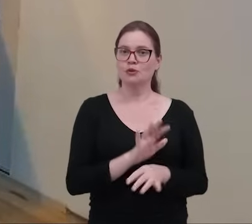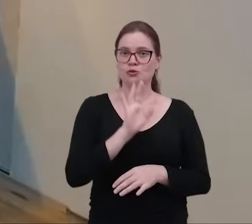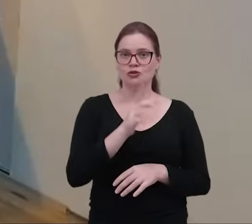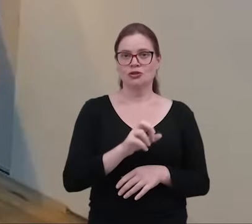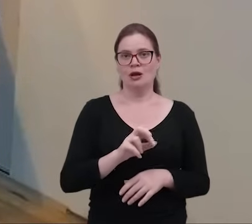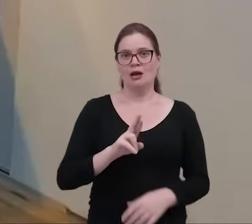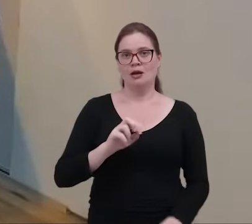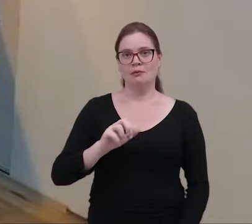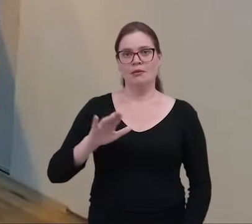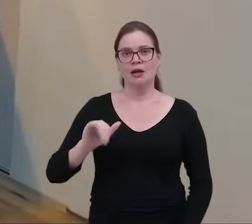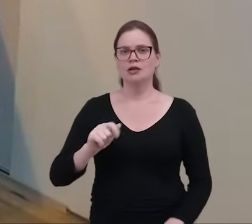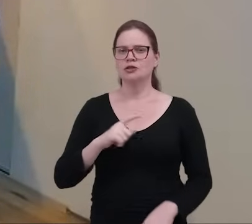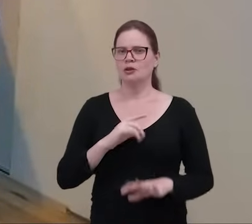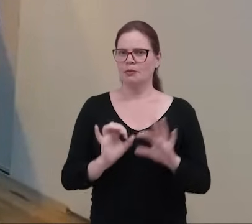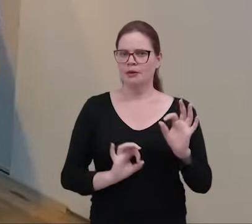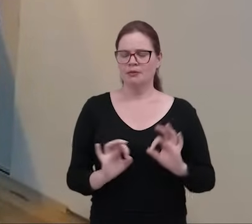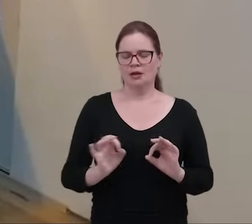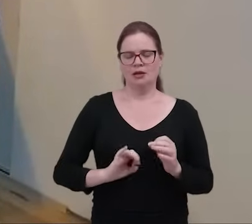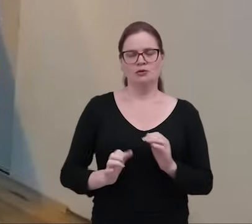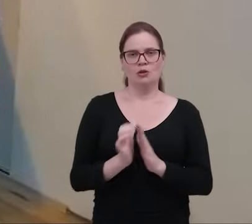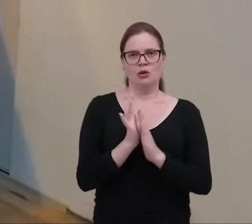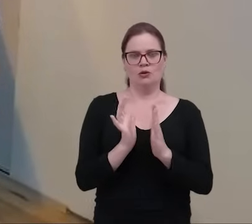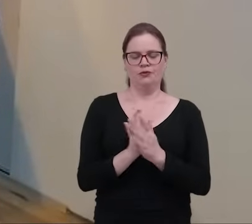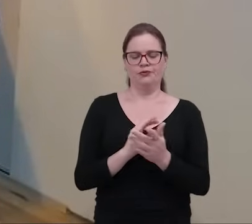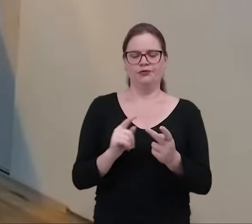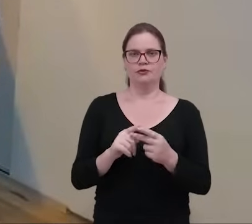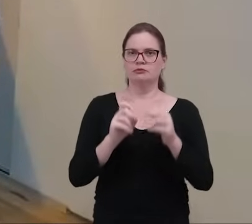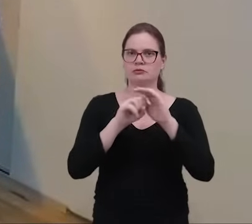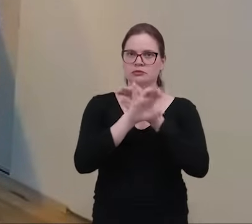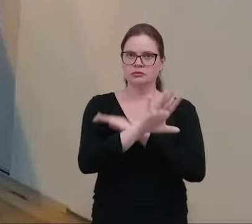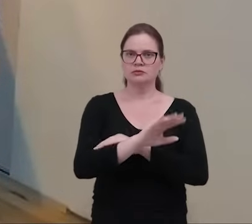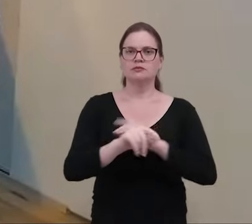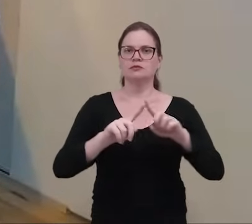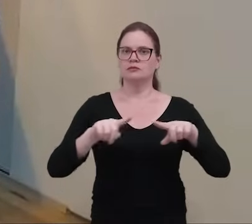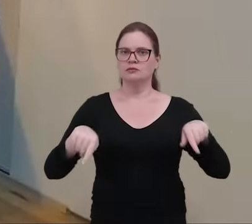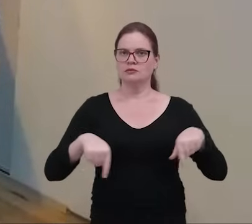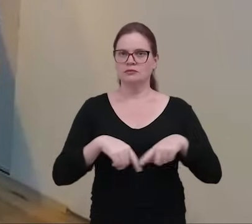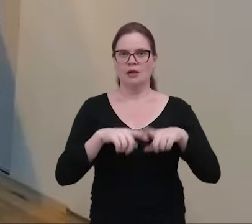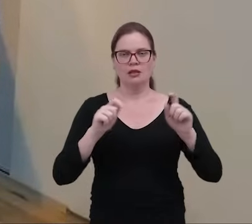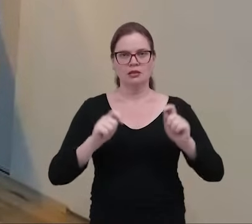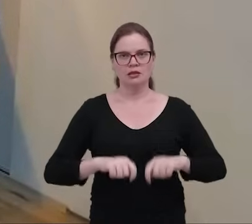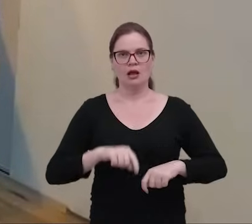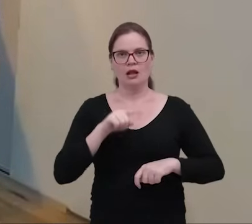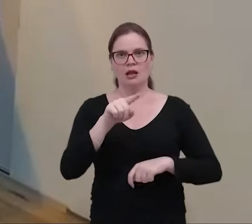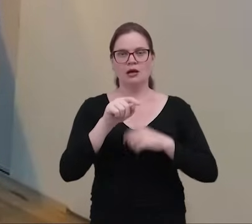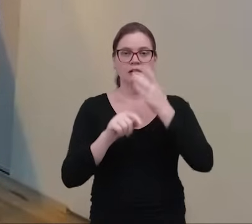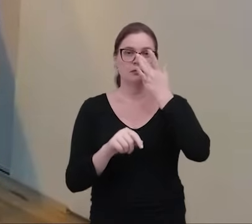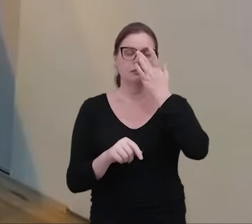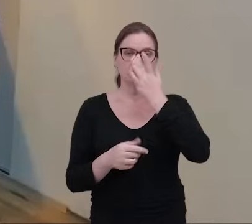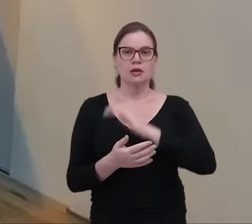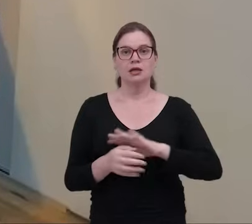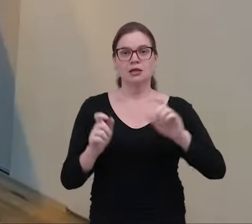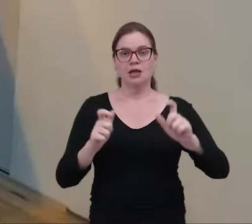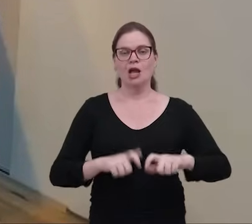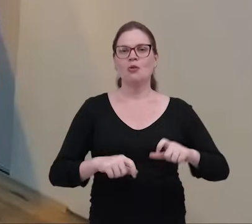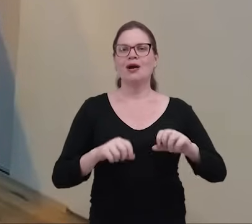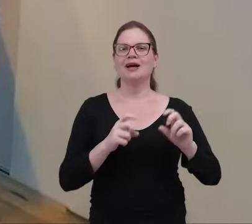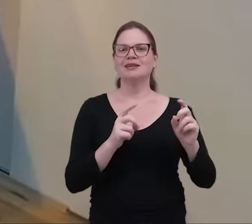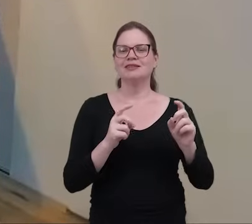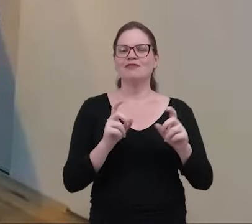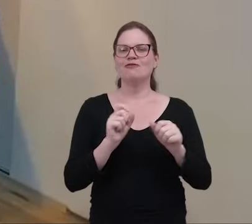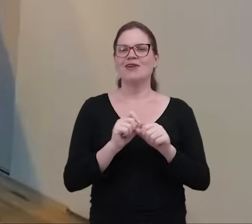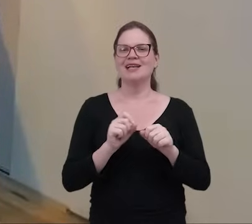Rebeca havia preparado os louvores, né, um salão que era uma fábrica de blocos